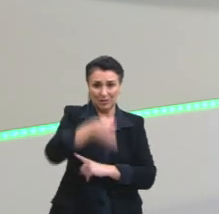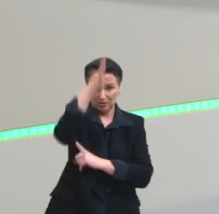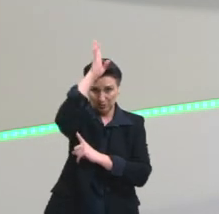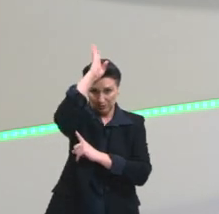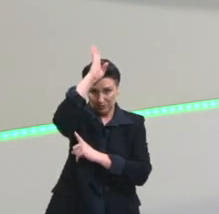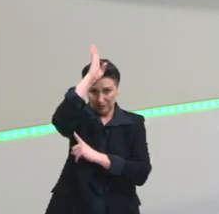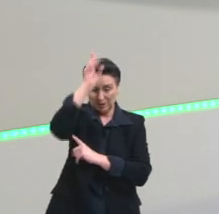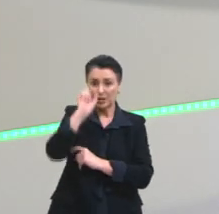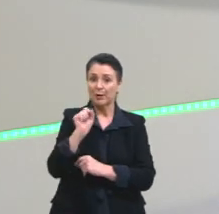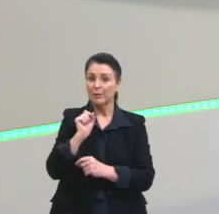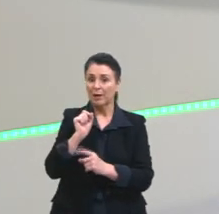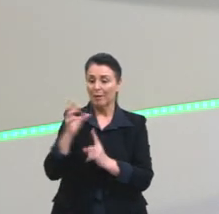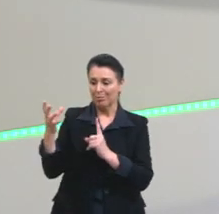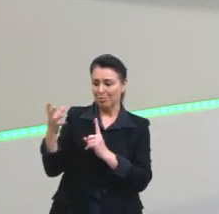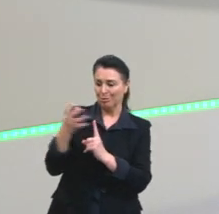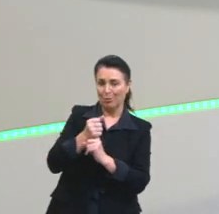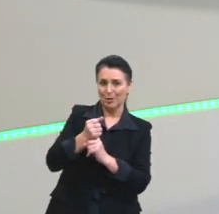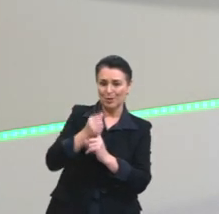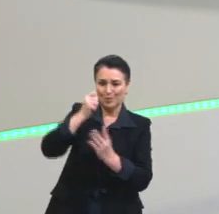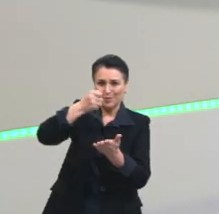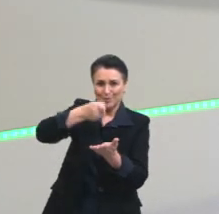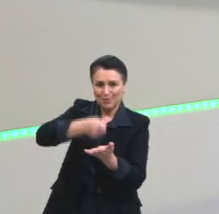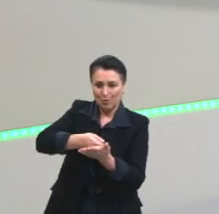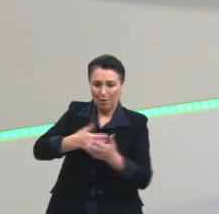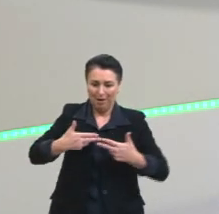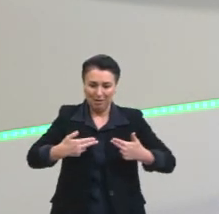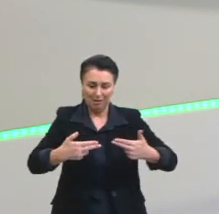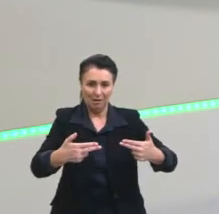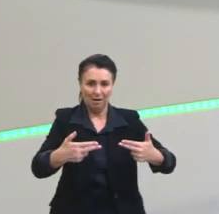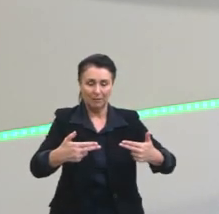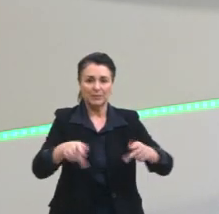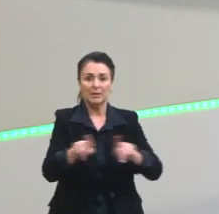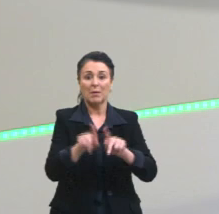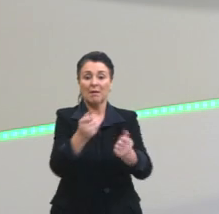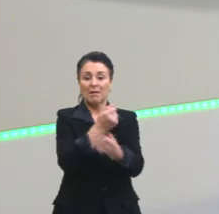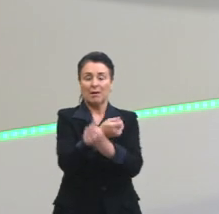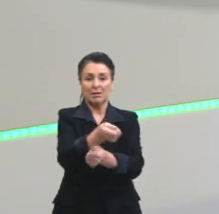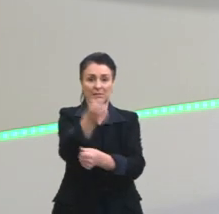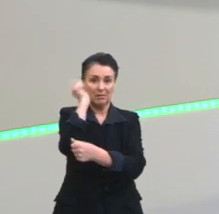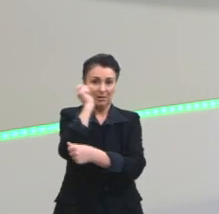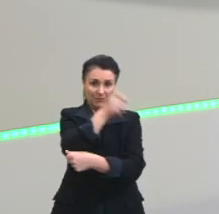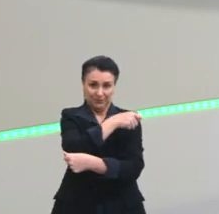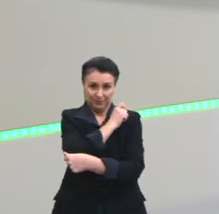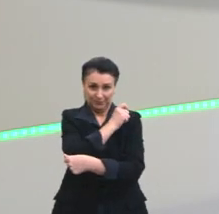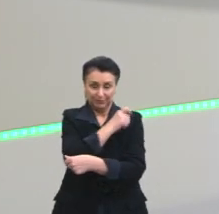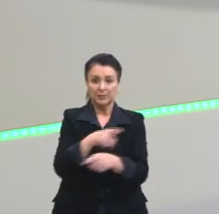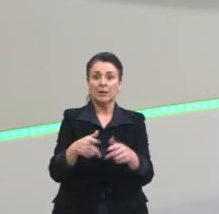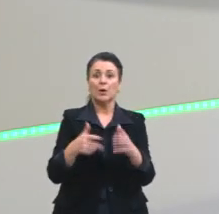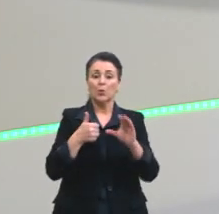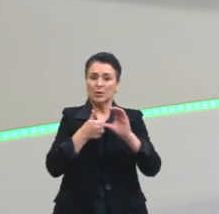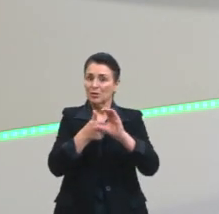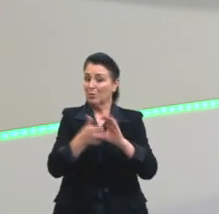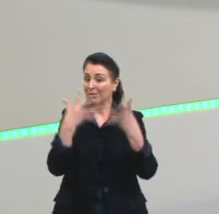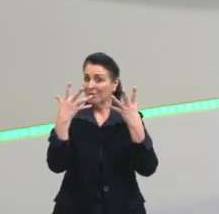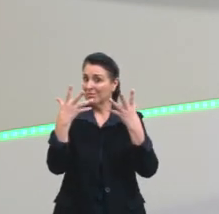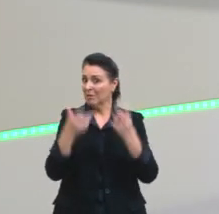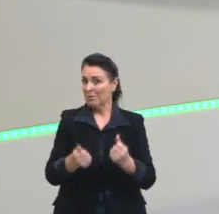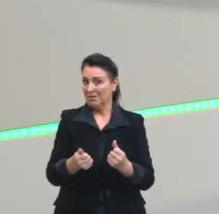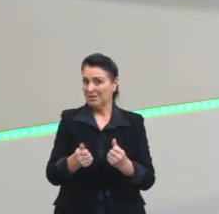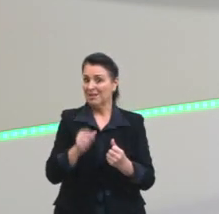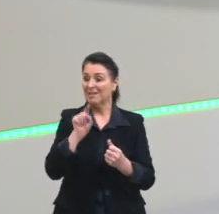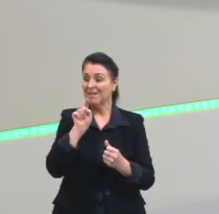a dominação a guerra a escravidão que são questões aí que o cristianismo vai condenado por isso ele vai ser